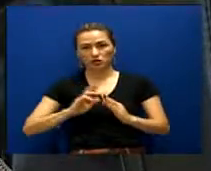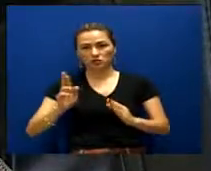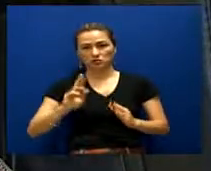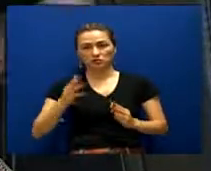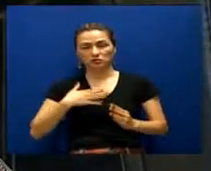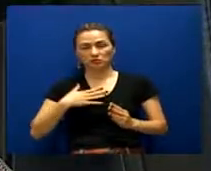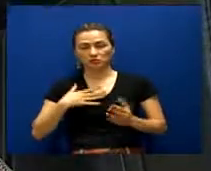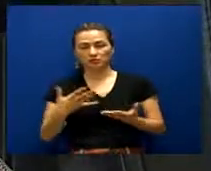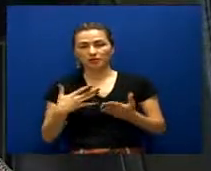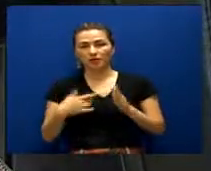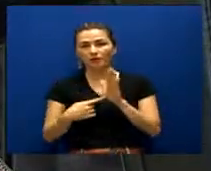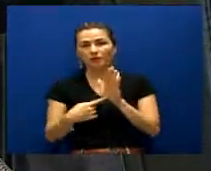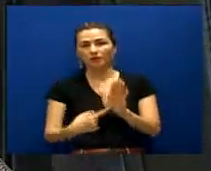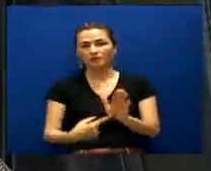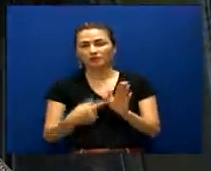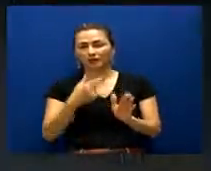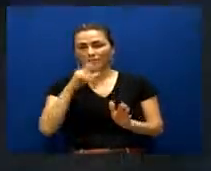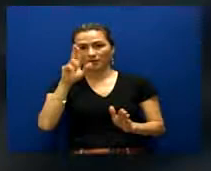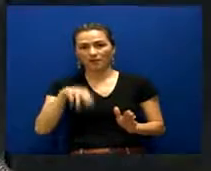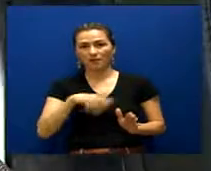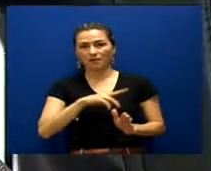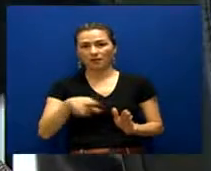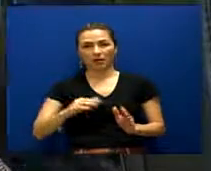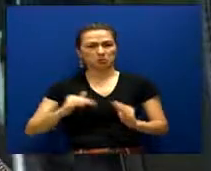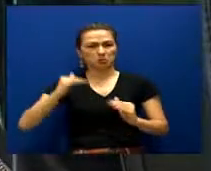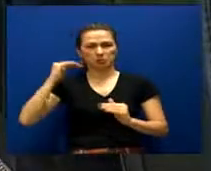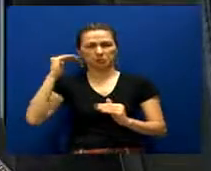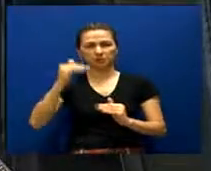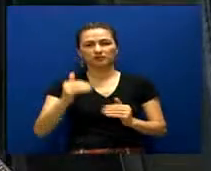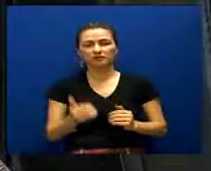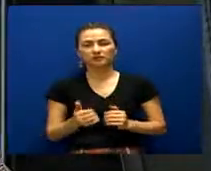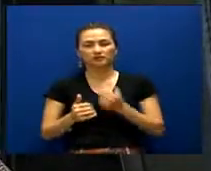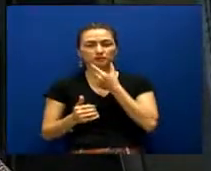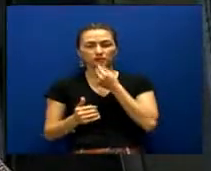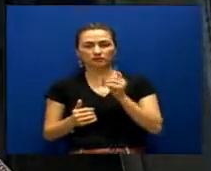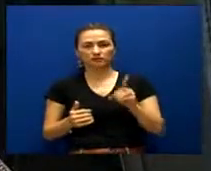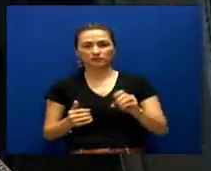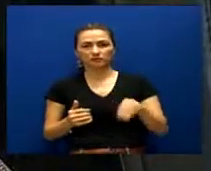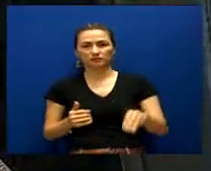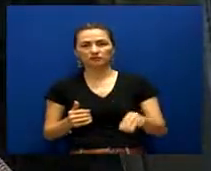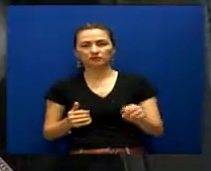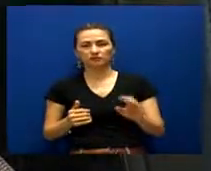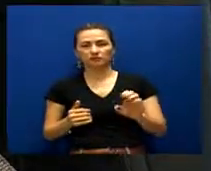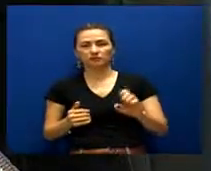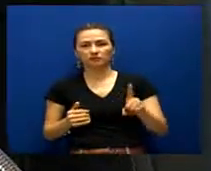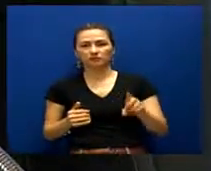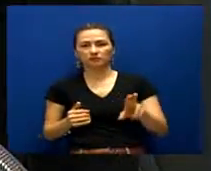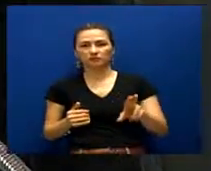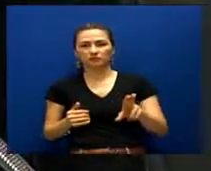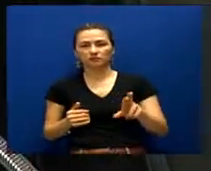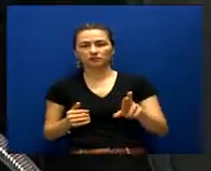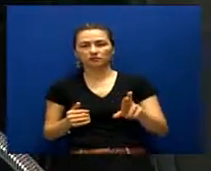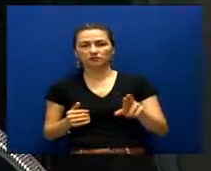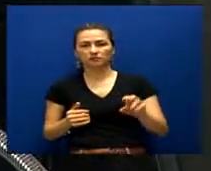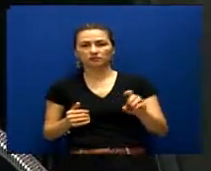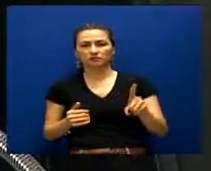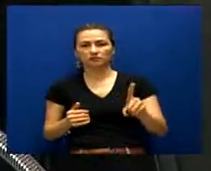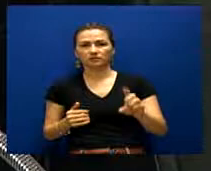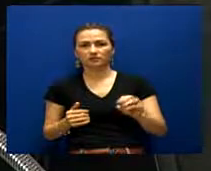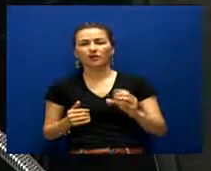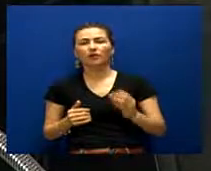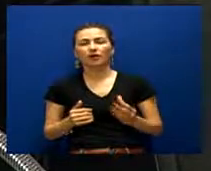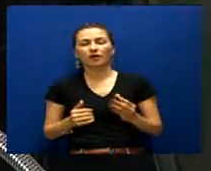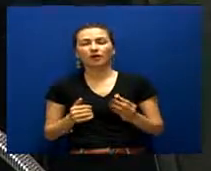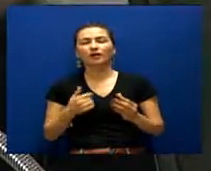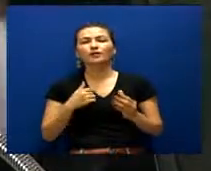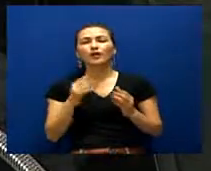Ele não me apresentou para o cardeal e antes do cardeal Dom Eduardo se afastar agora, eu entreguei ele para o Dom Eduardo e ele ficou muito mal